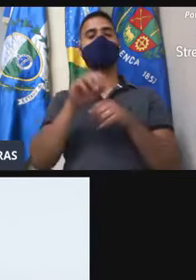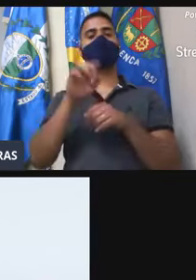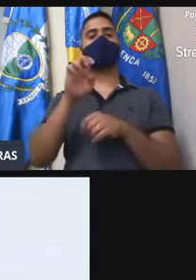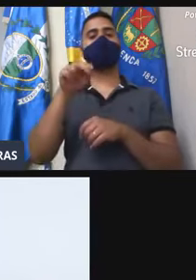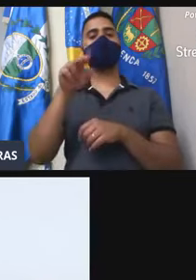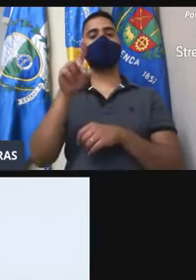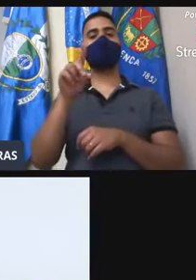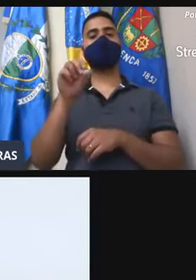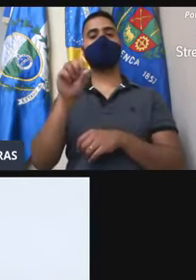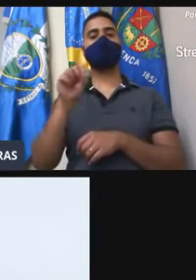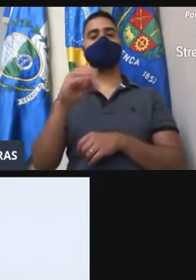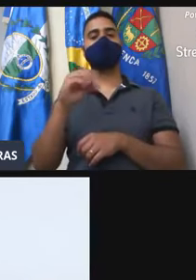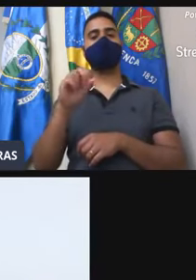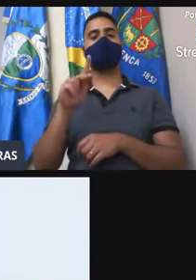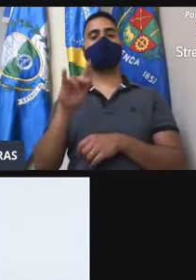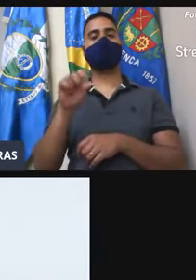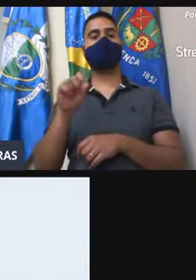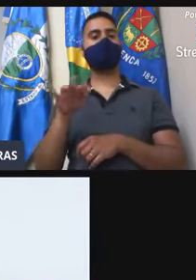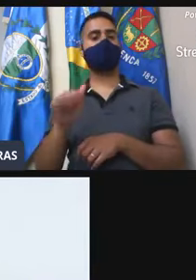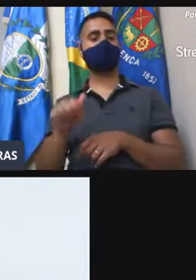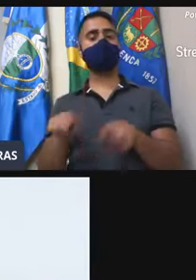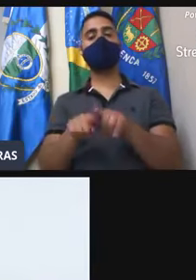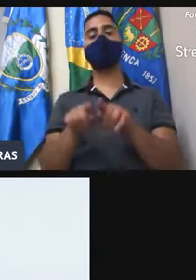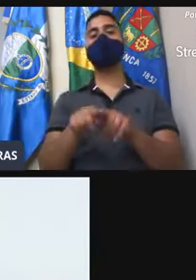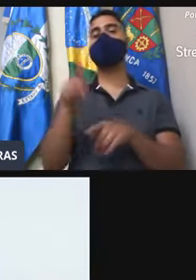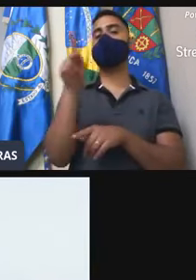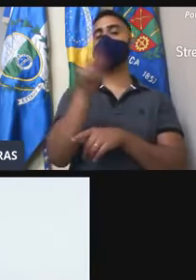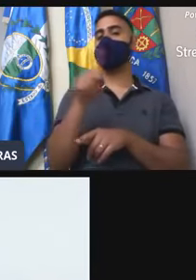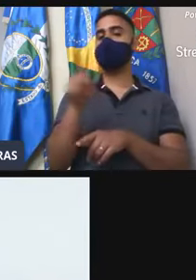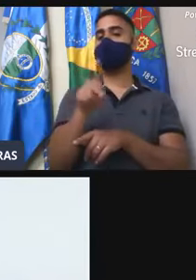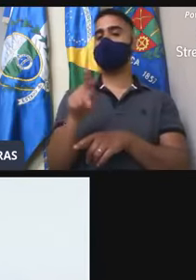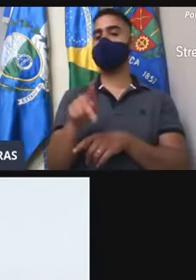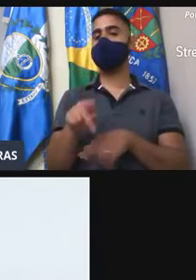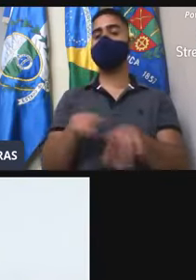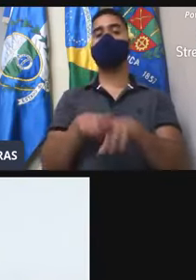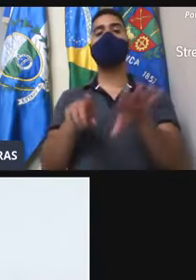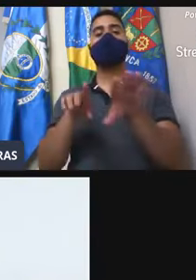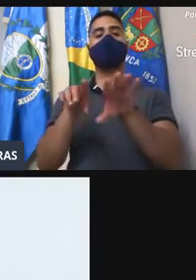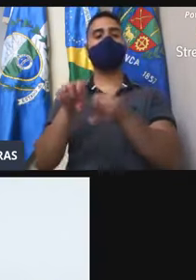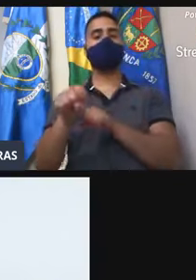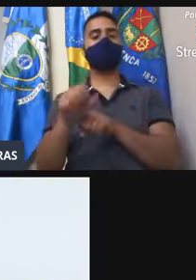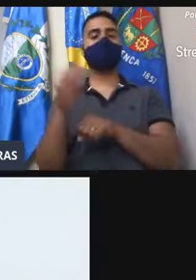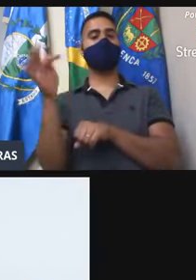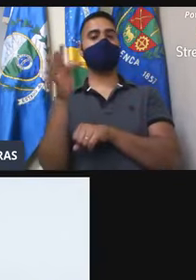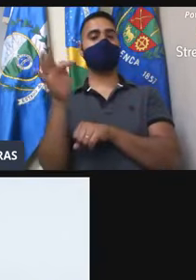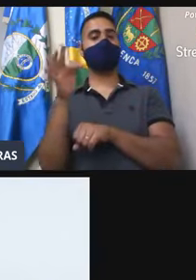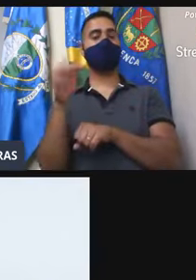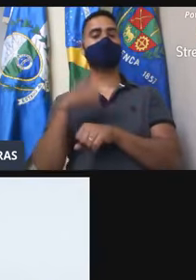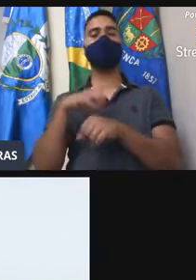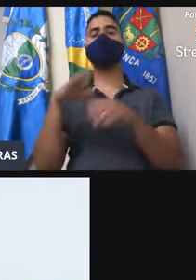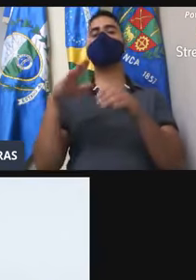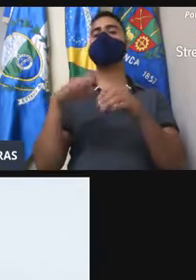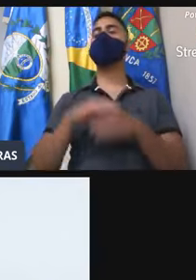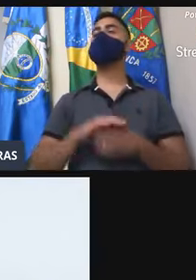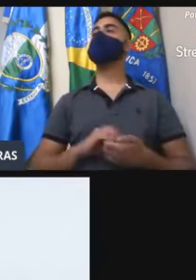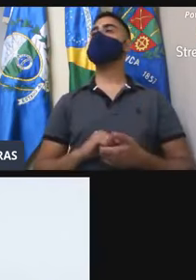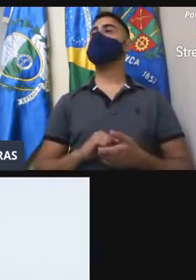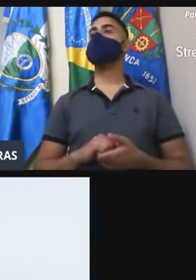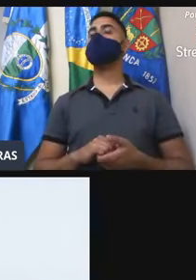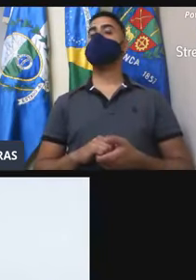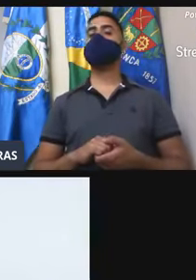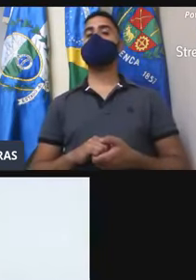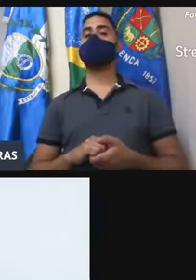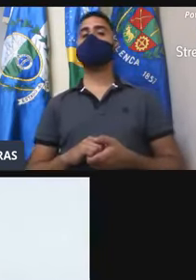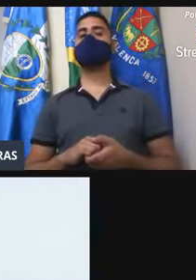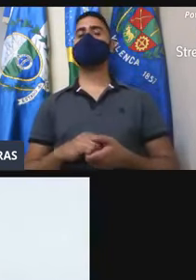endoscopista e professor há 5 anos. A formação na Faculdade de Medicina de Valença, residência na cirurgia geral, Santa Casa